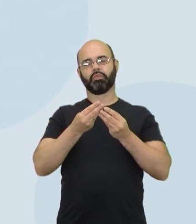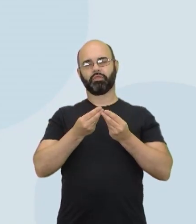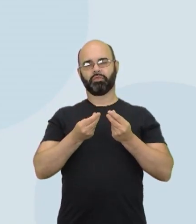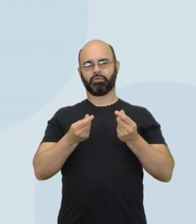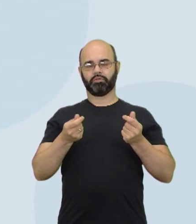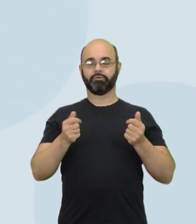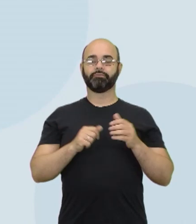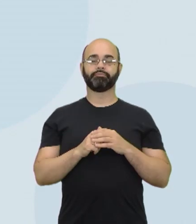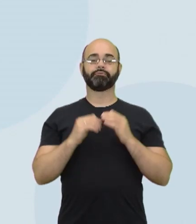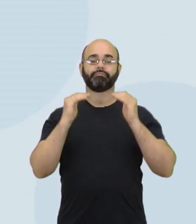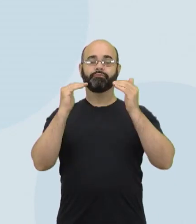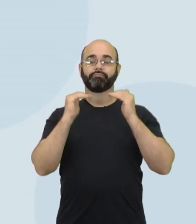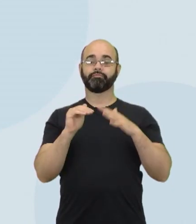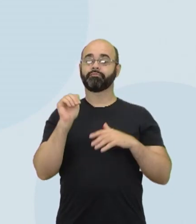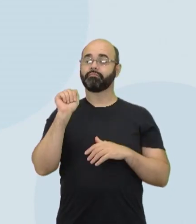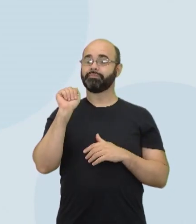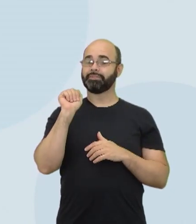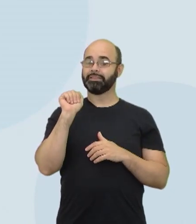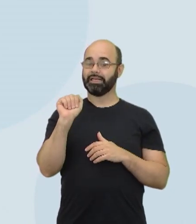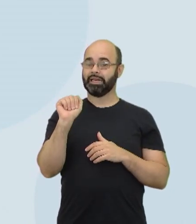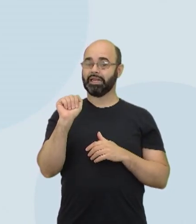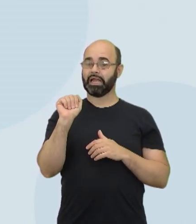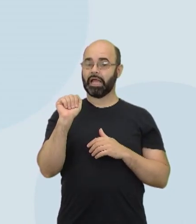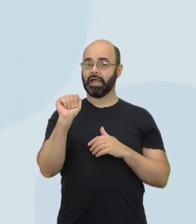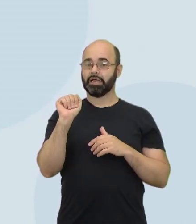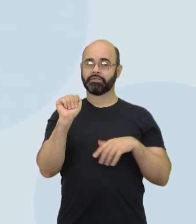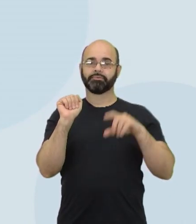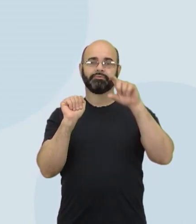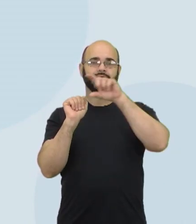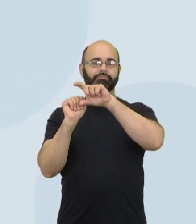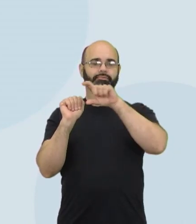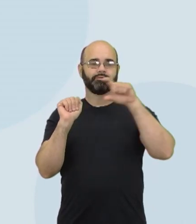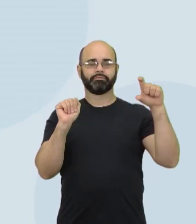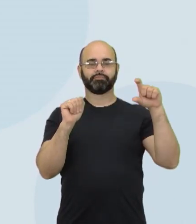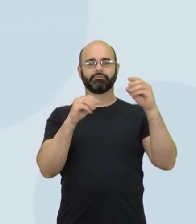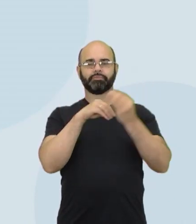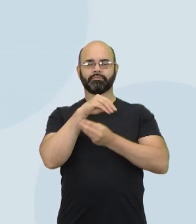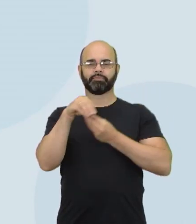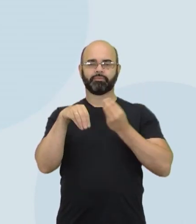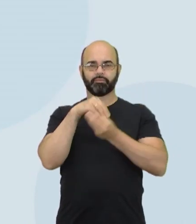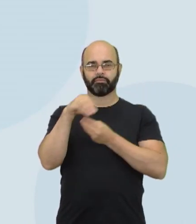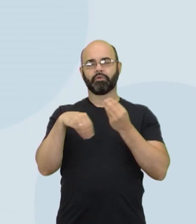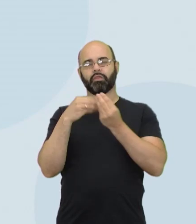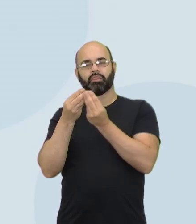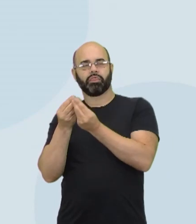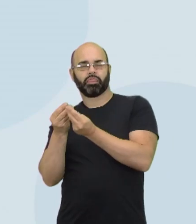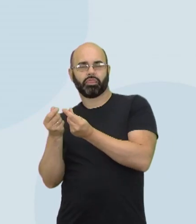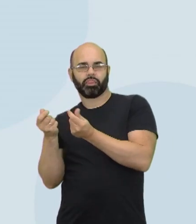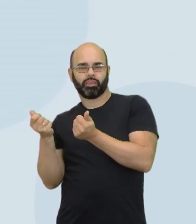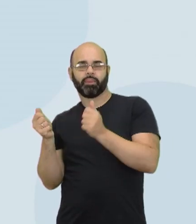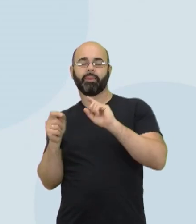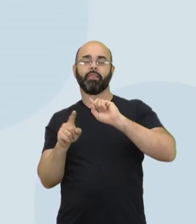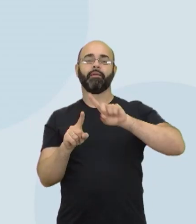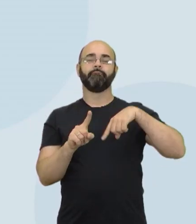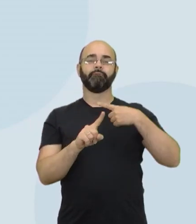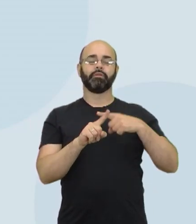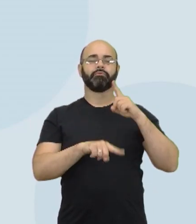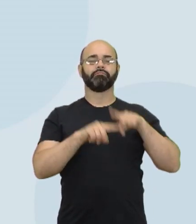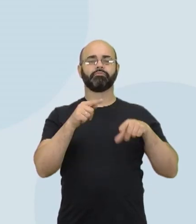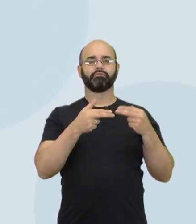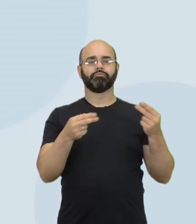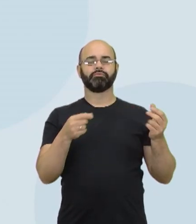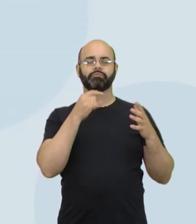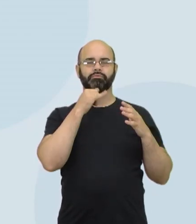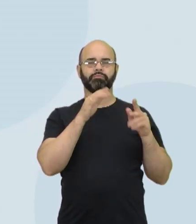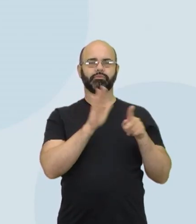orgânica. No horizonte A, que é logo abaixo, nós temos aí uma zona com mistura de matéria orgânica e substâncias minerais,